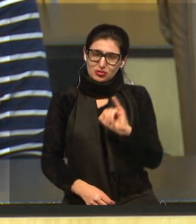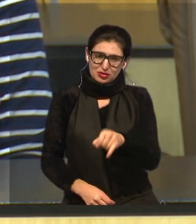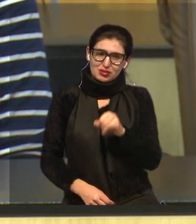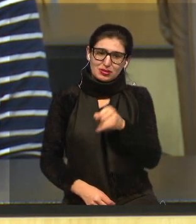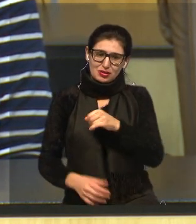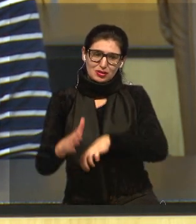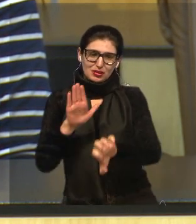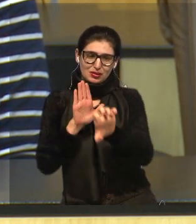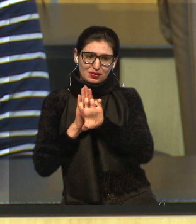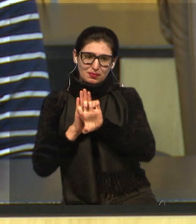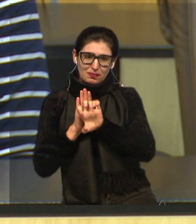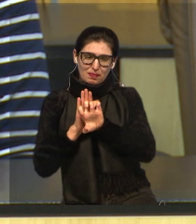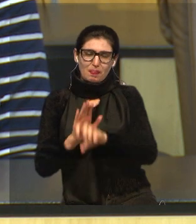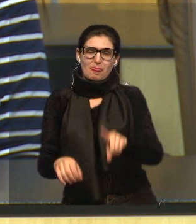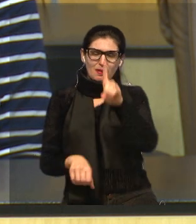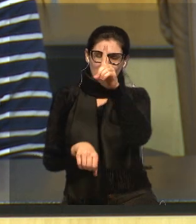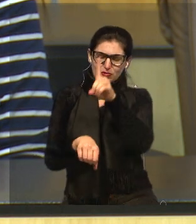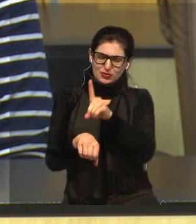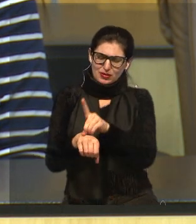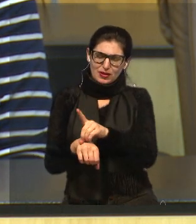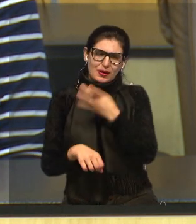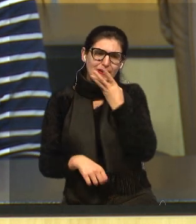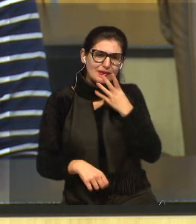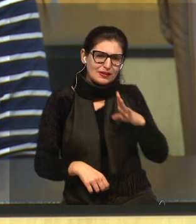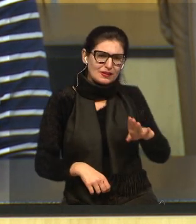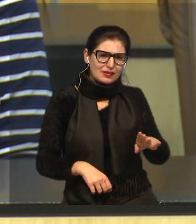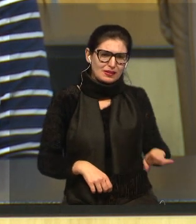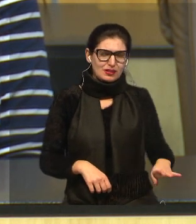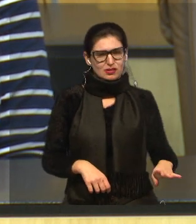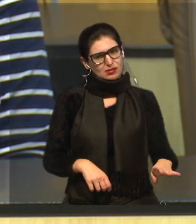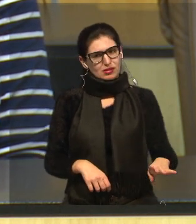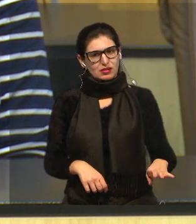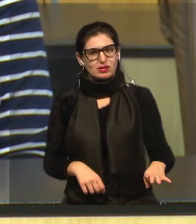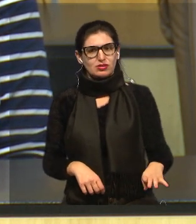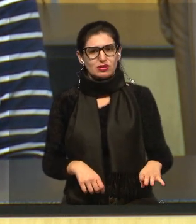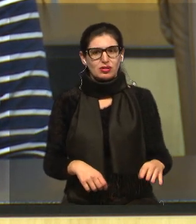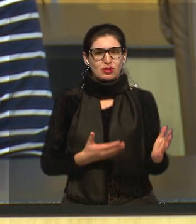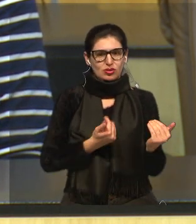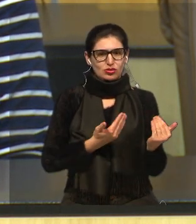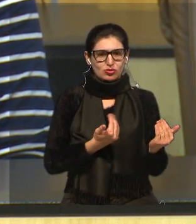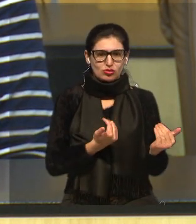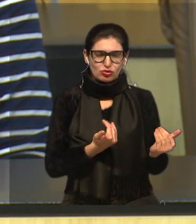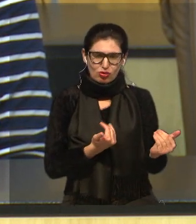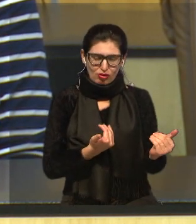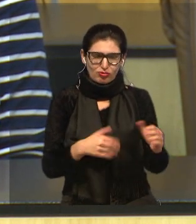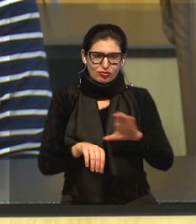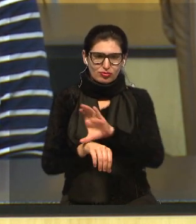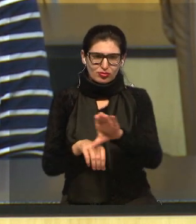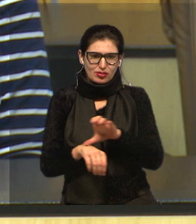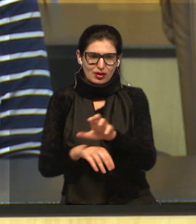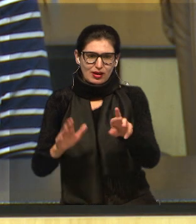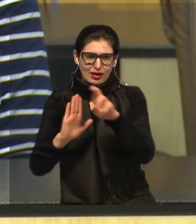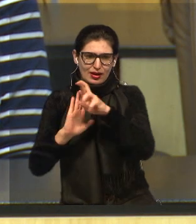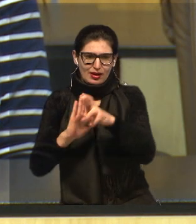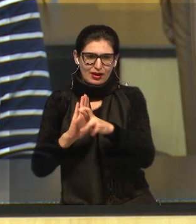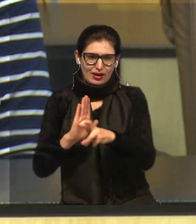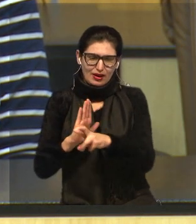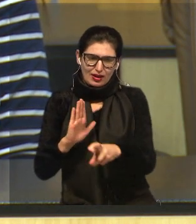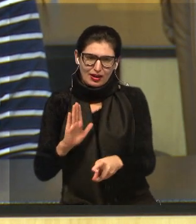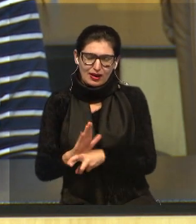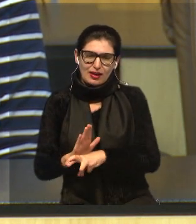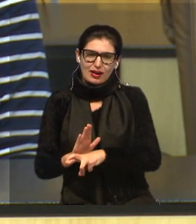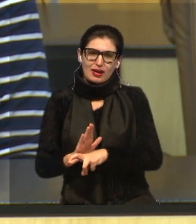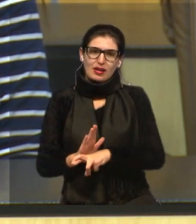A Convenção dos Direitos da Criança, a Convenção Internacional dos Direitos da Criança e do Adolescente, costurada na ONU